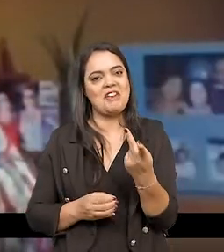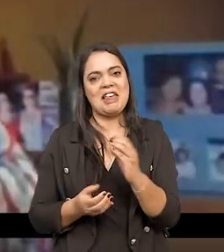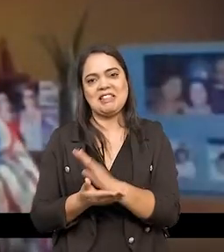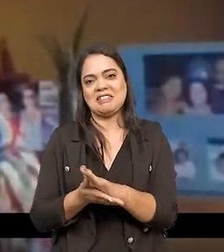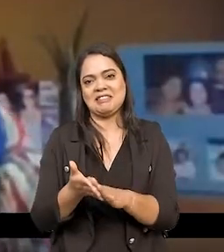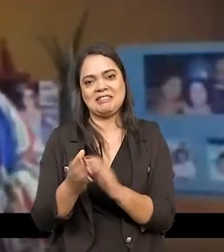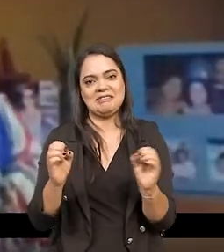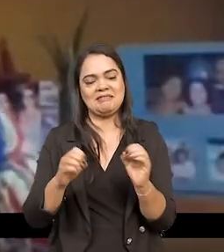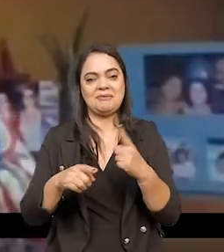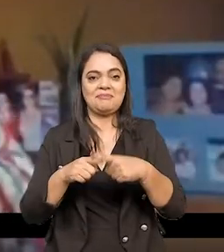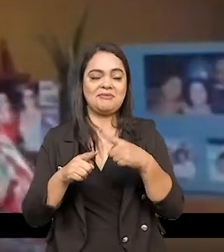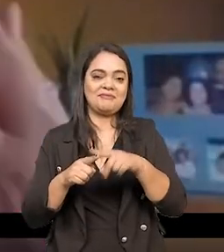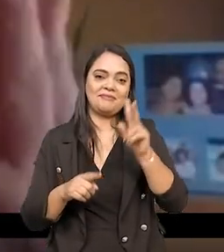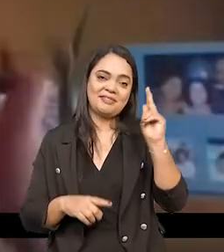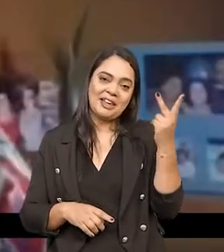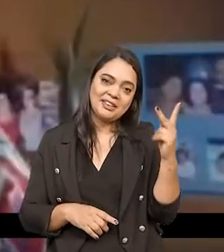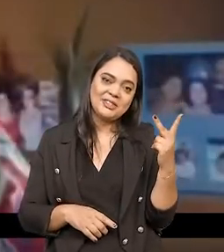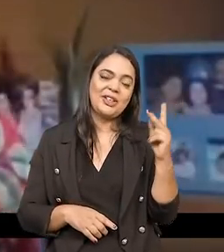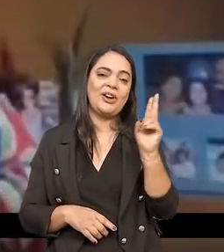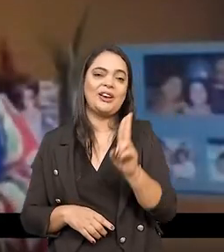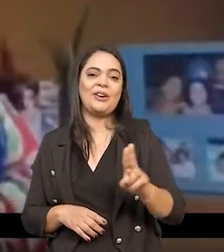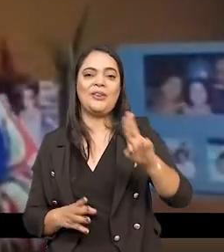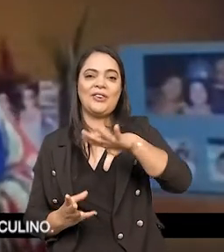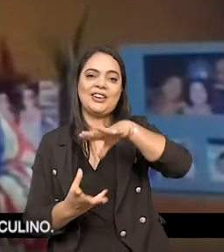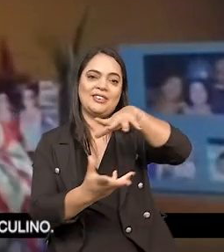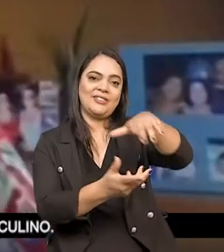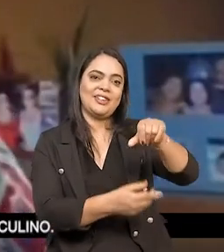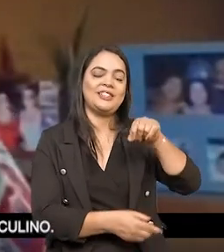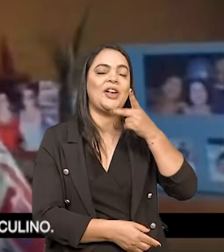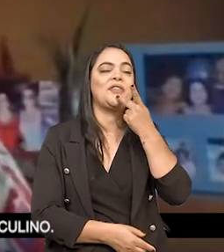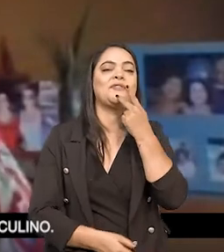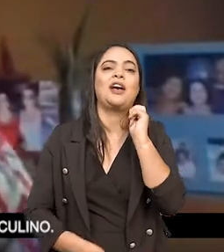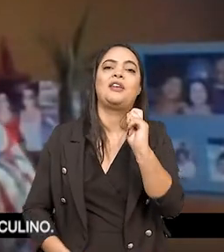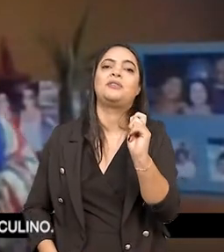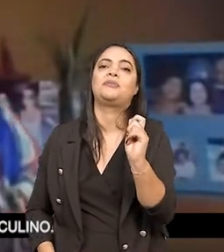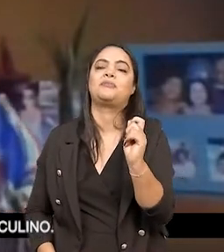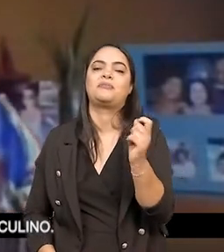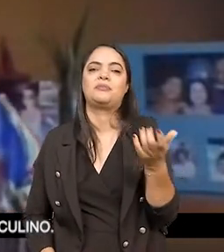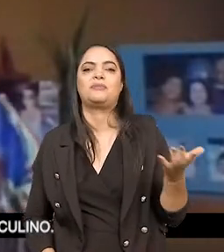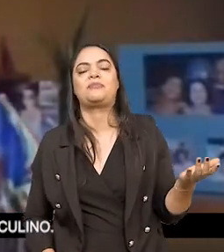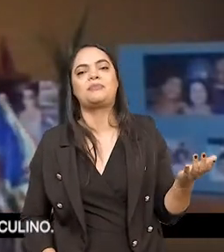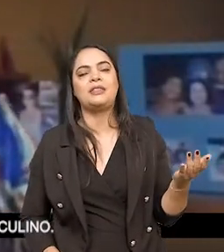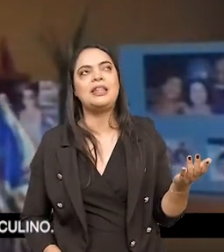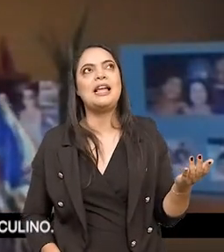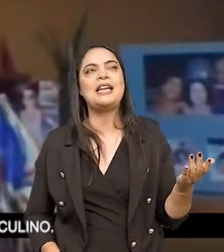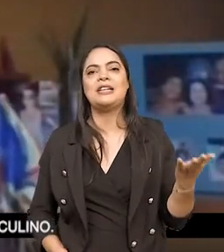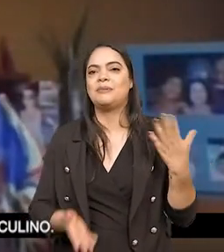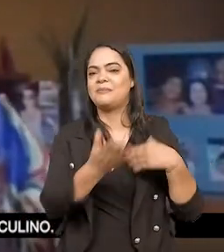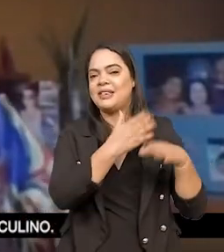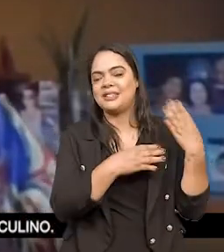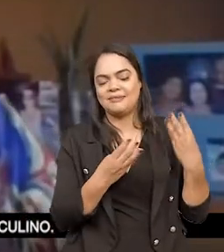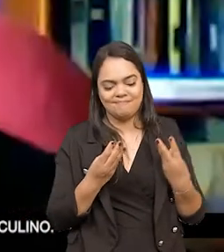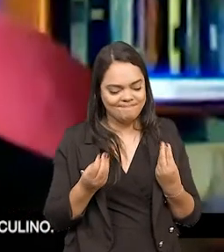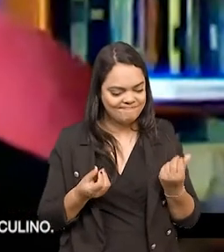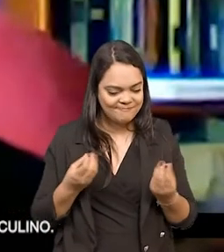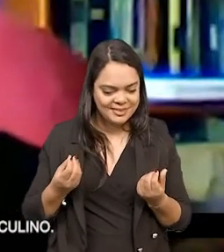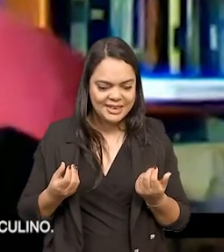porque a história universal é aquela... Bem que tu dizes lá no Tempos, como é que é?